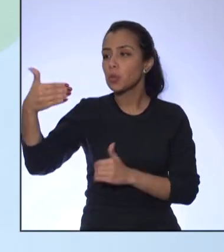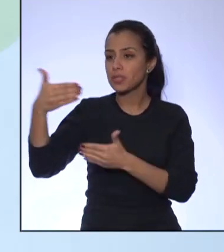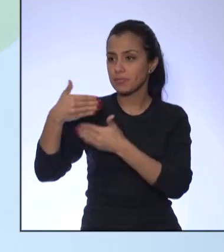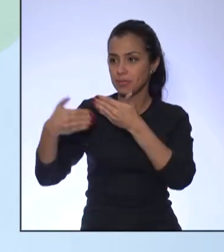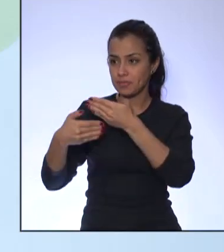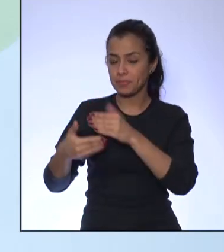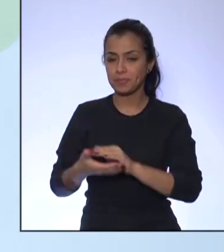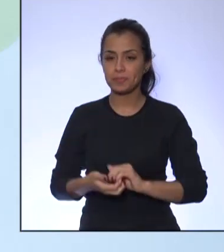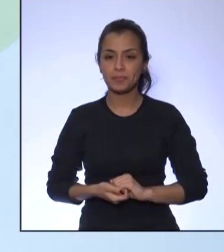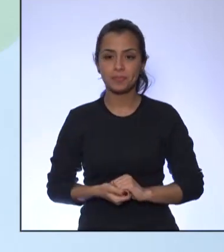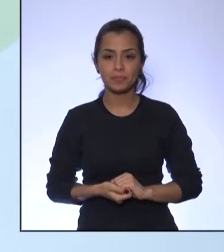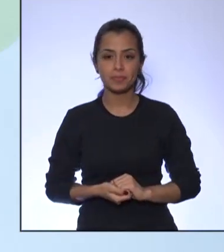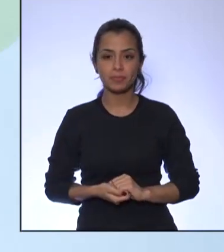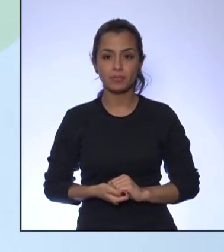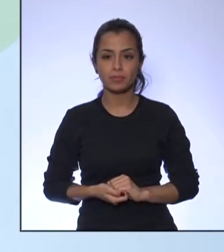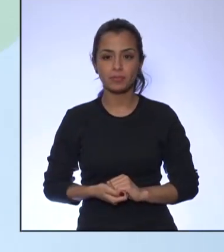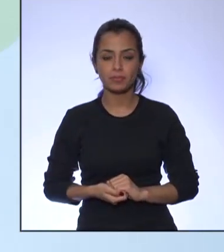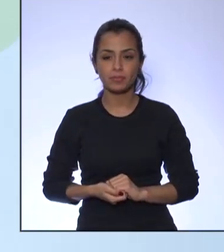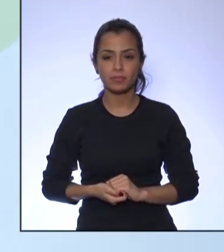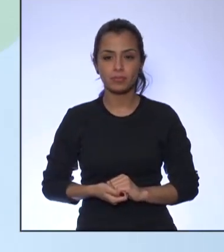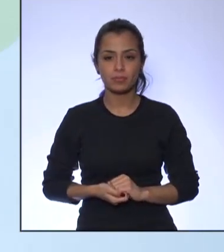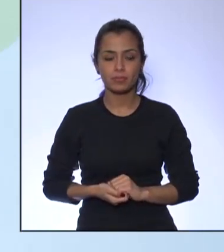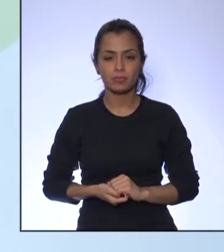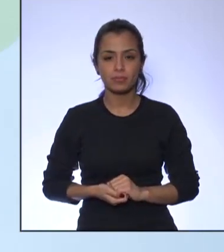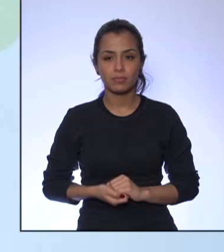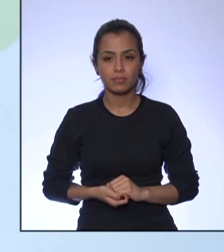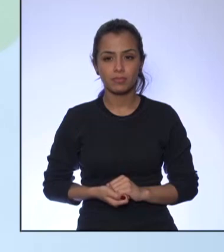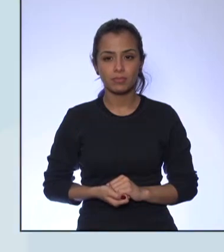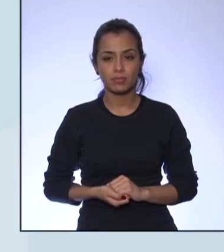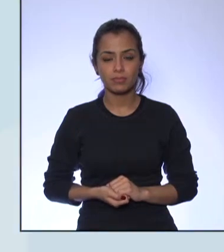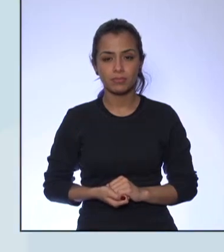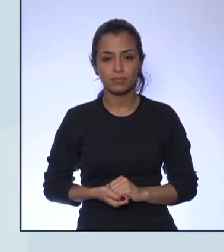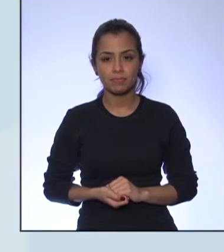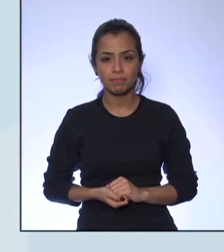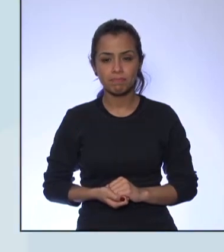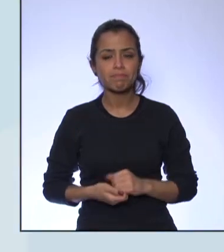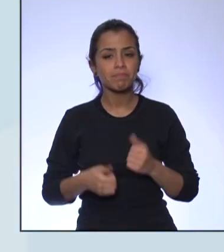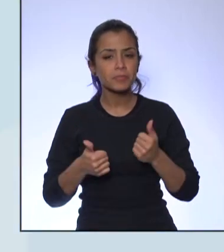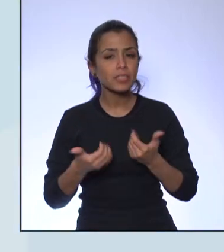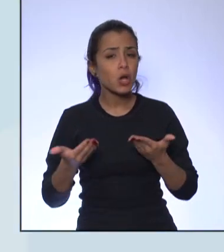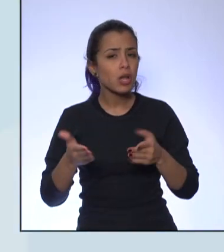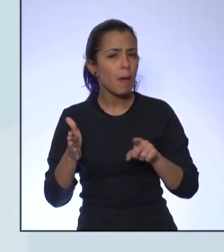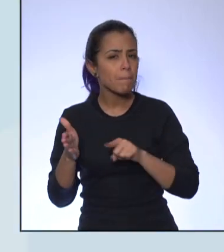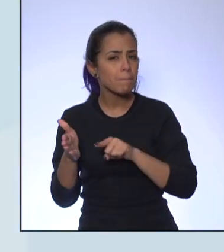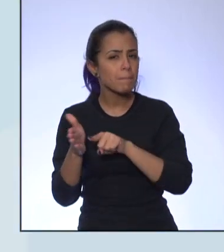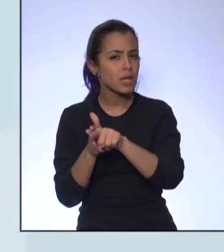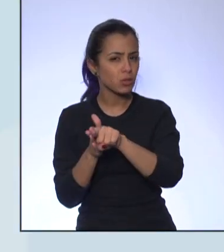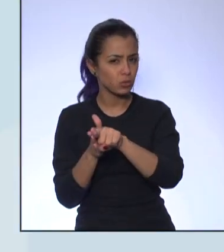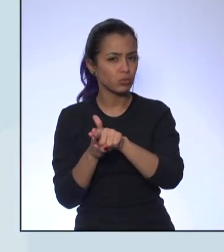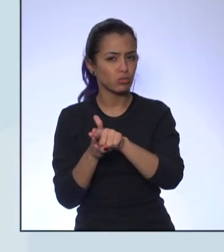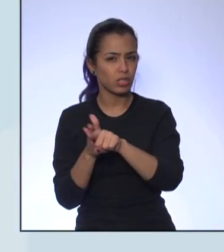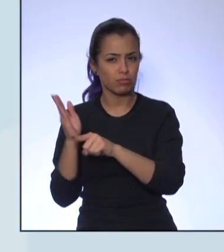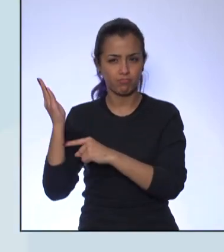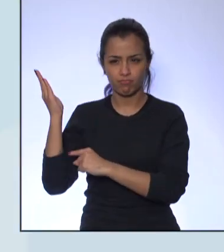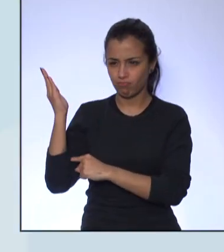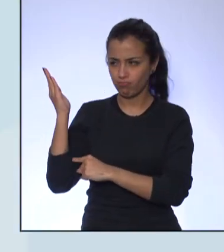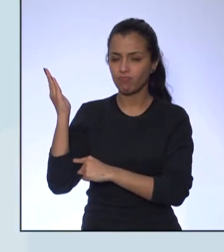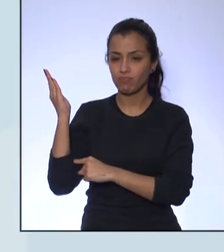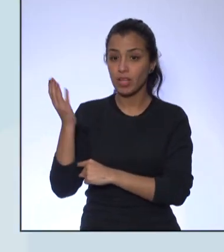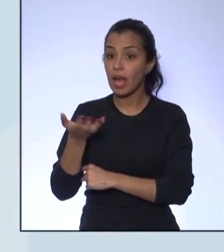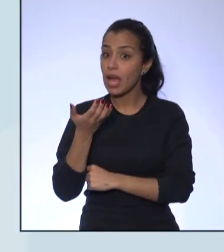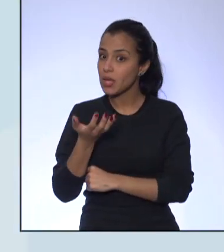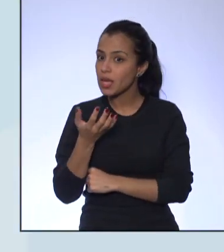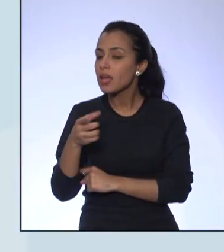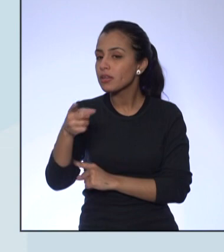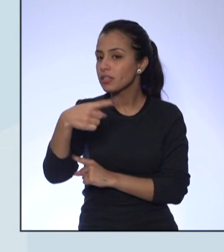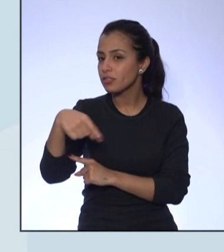tela. E aí, tem uma pergunta para vocês. Essa pergunta, eu vou pedir que vocês utilizem, de